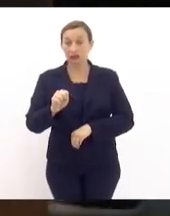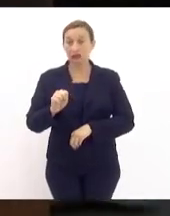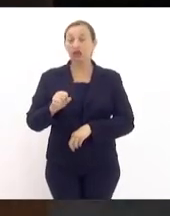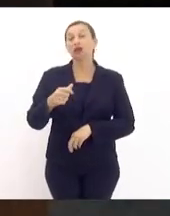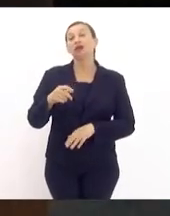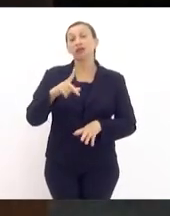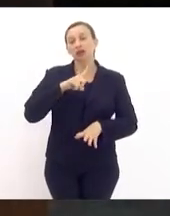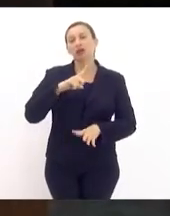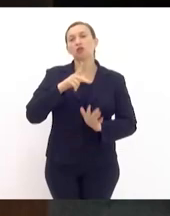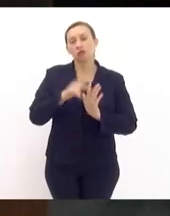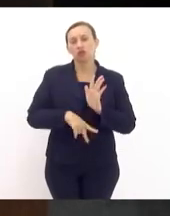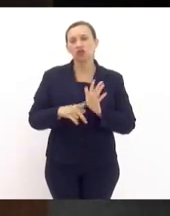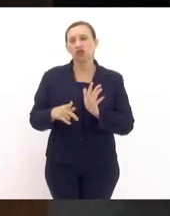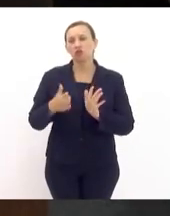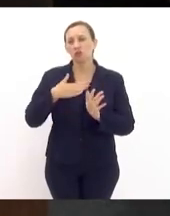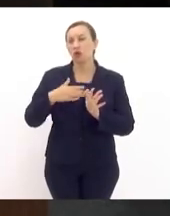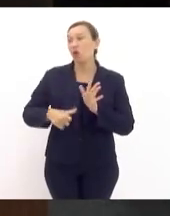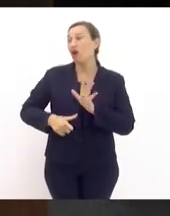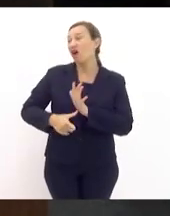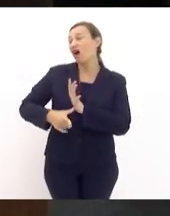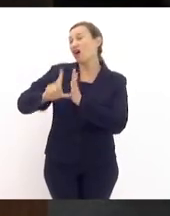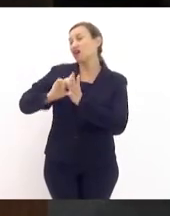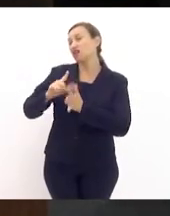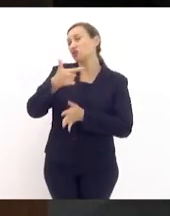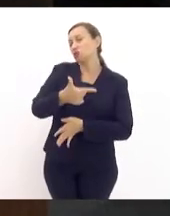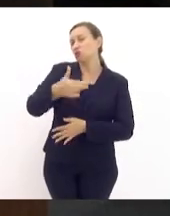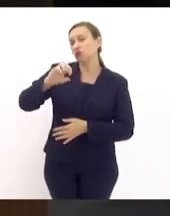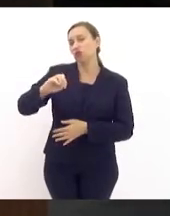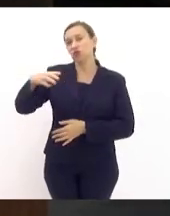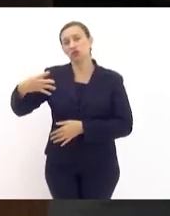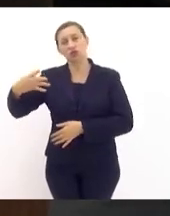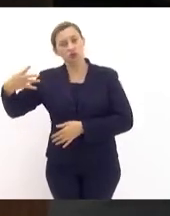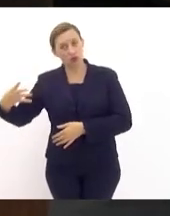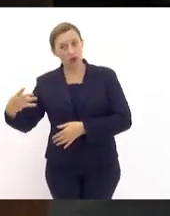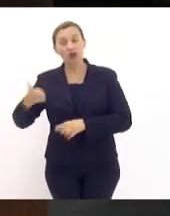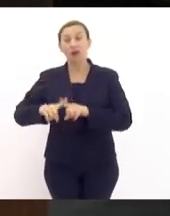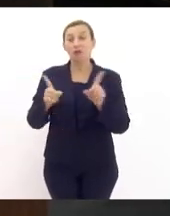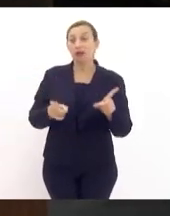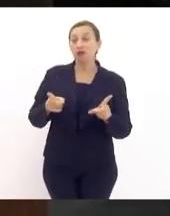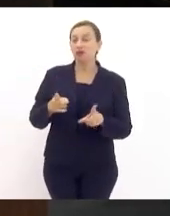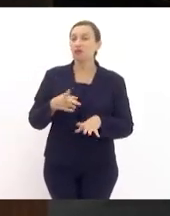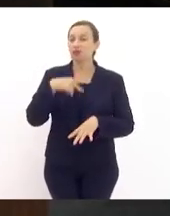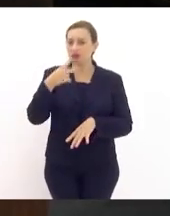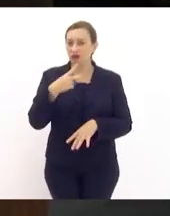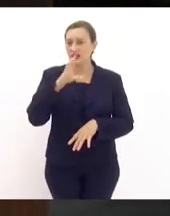um projeto meu anterior de 2004, mas como houve o parecer da CCJ,